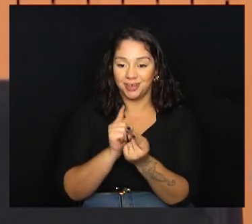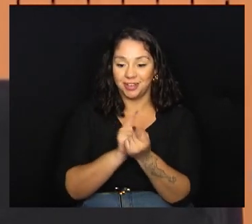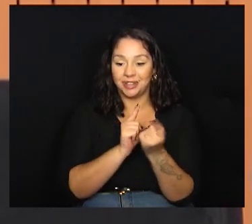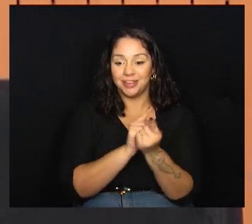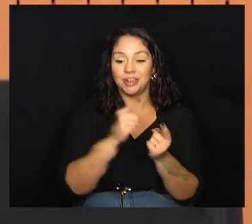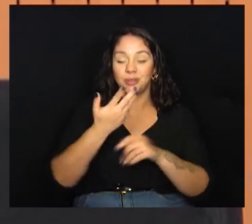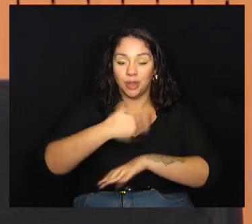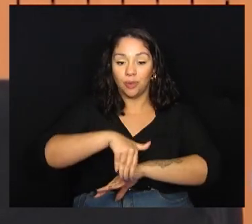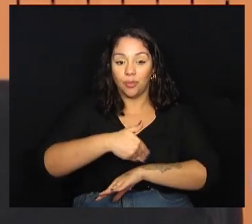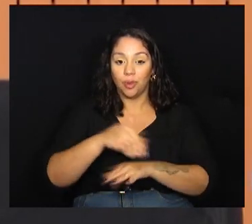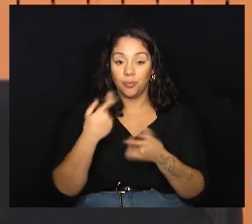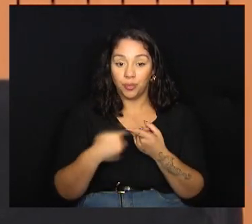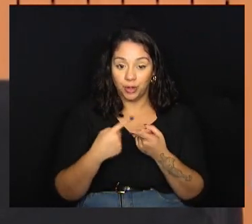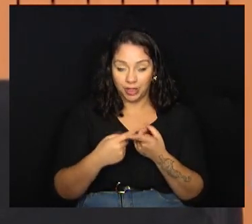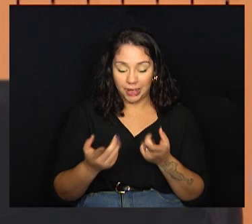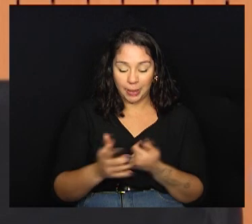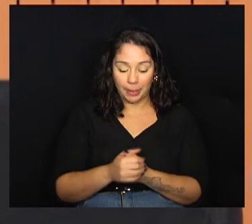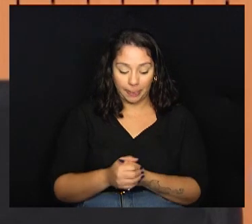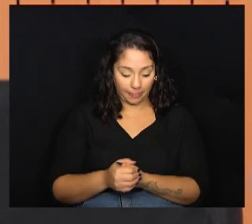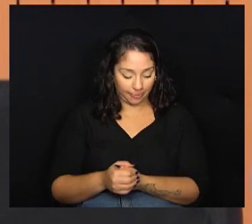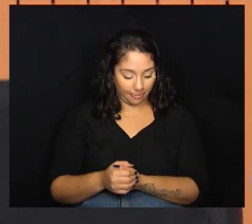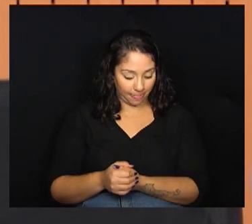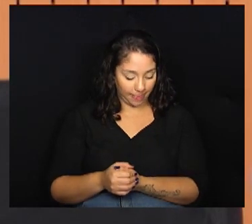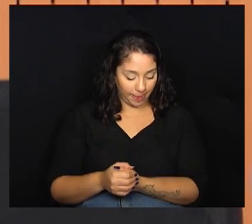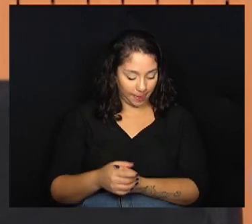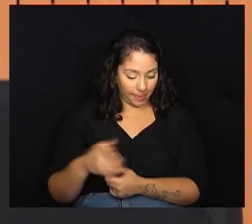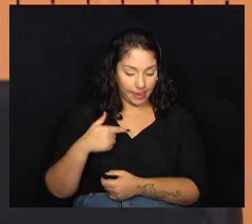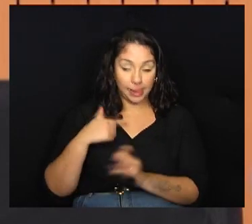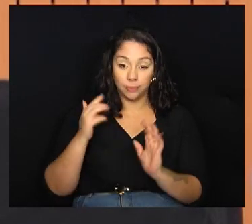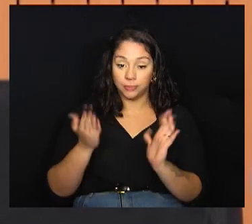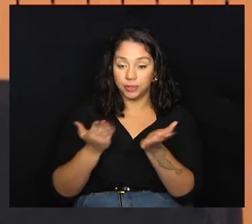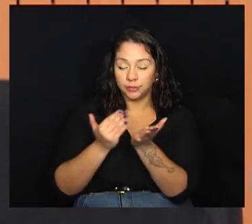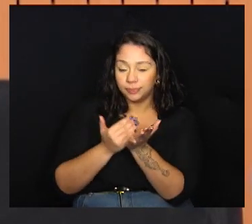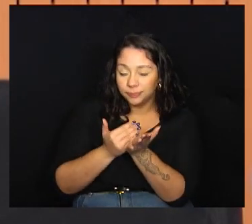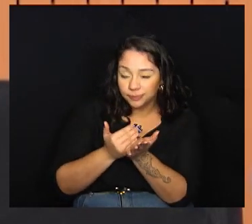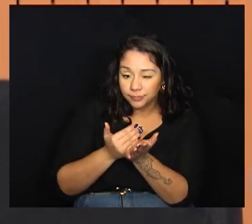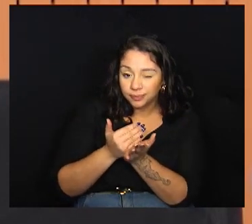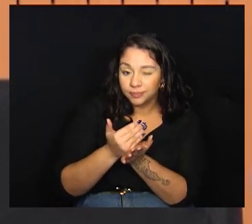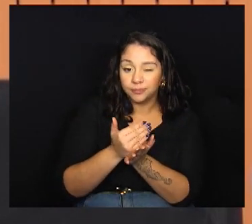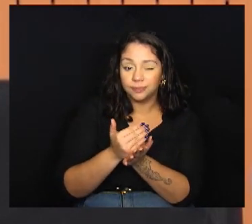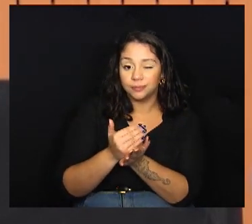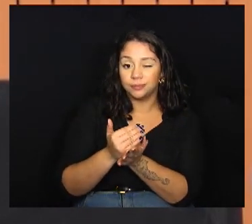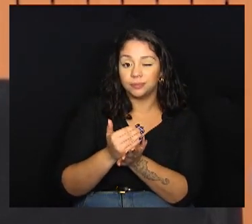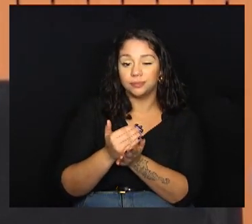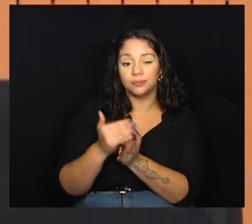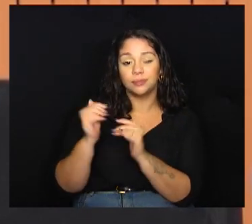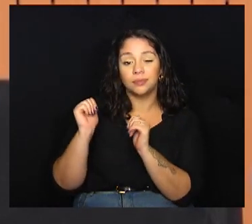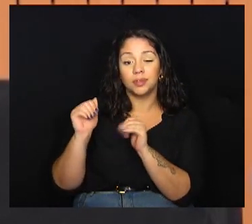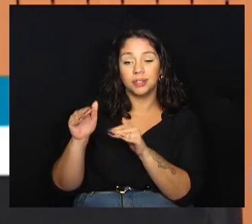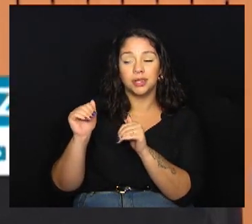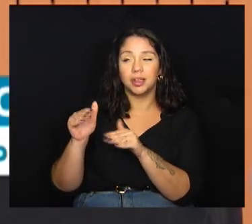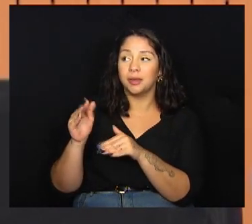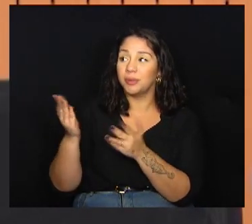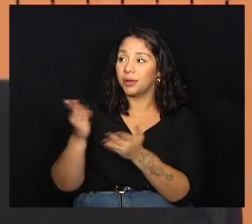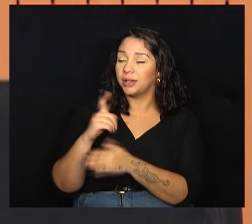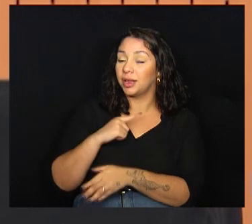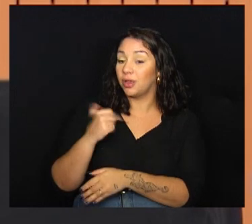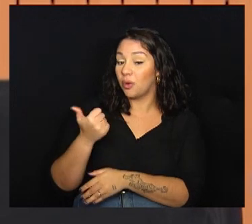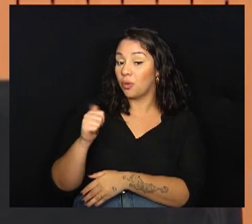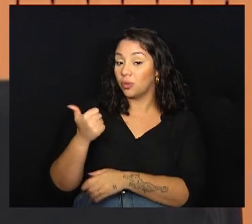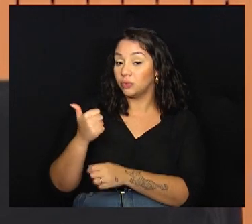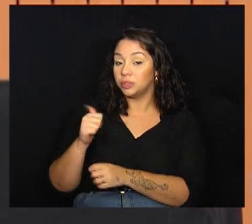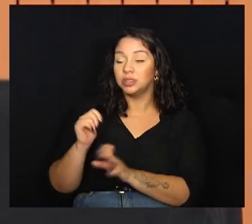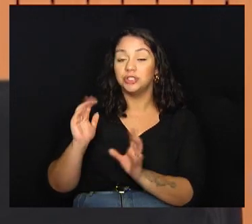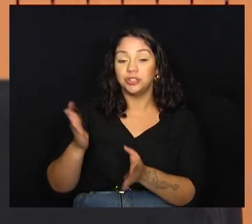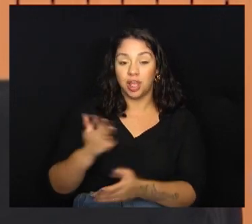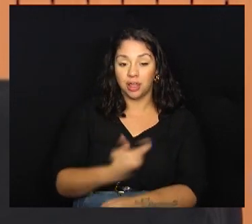rua porque eu estou desde o início. O consultório na rua, em setembro, faz 11 anos de